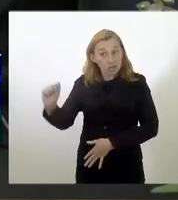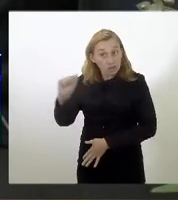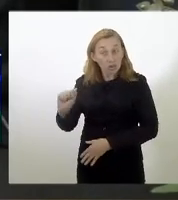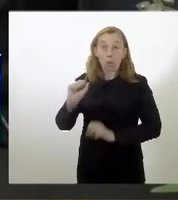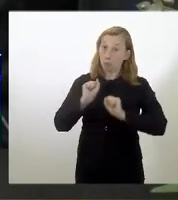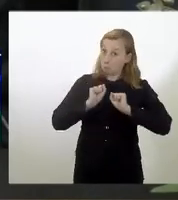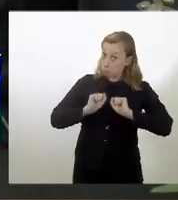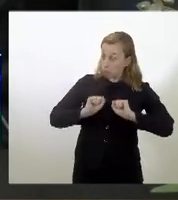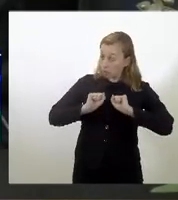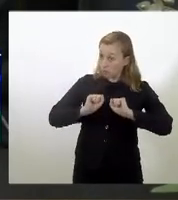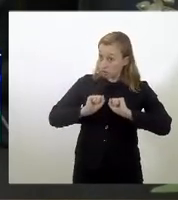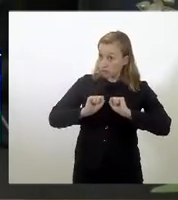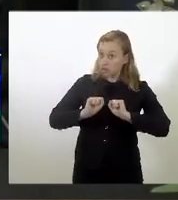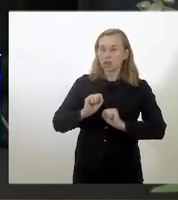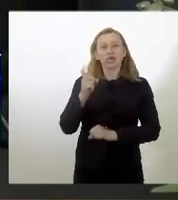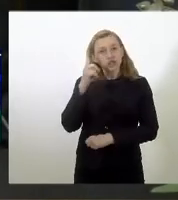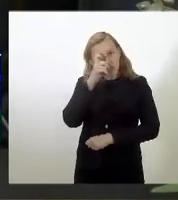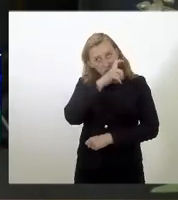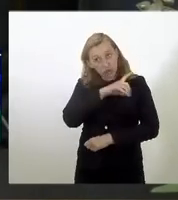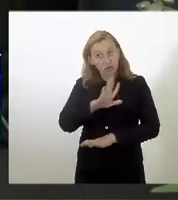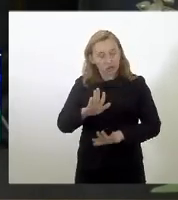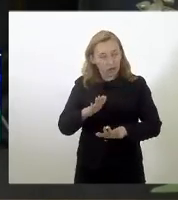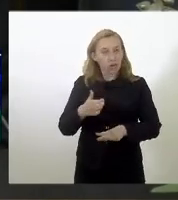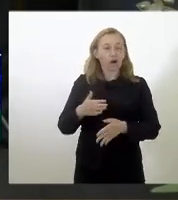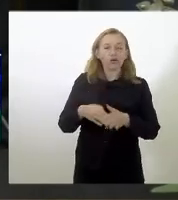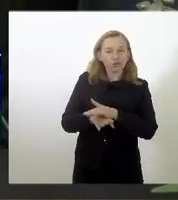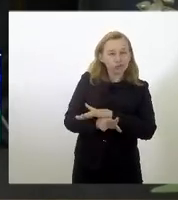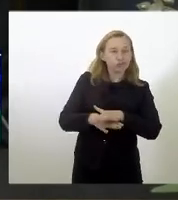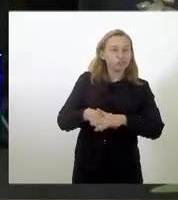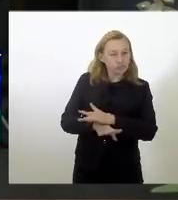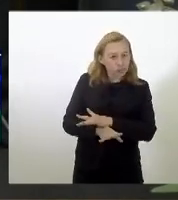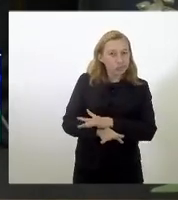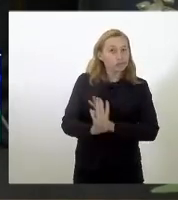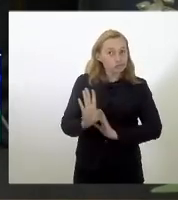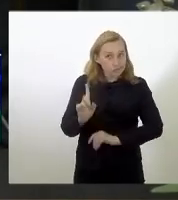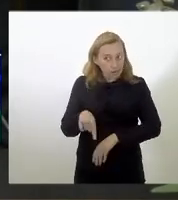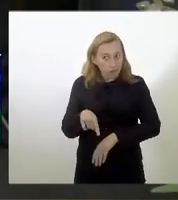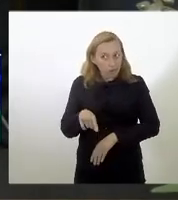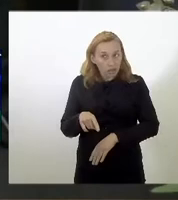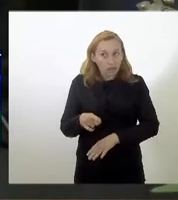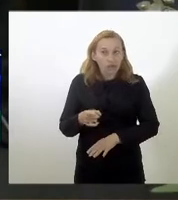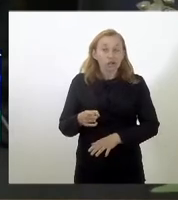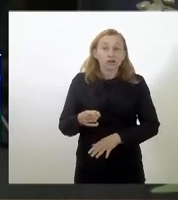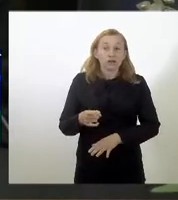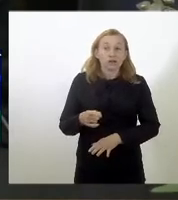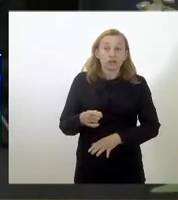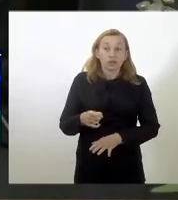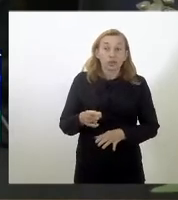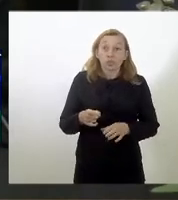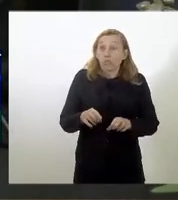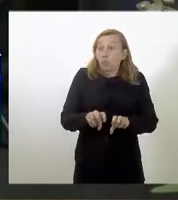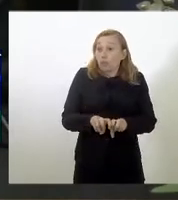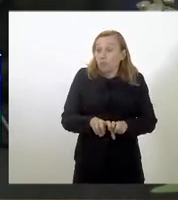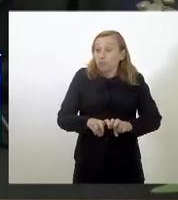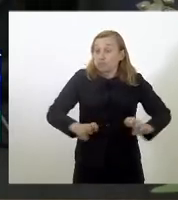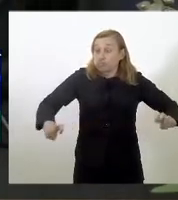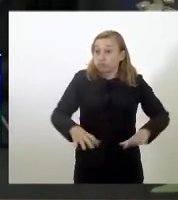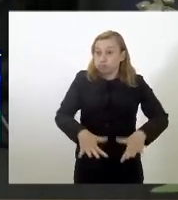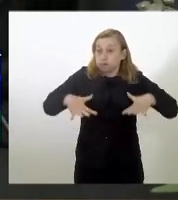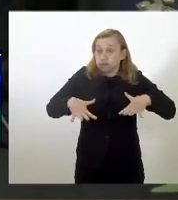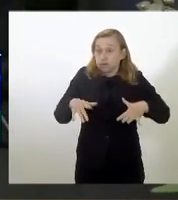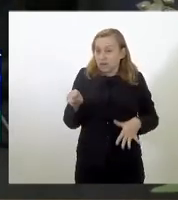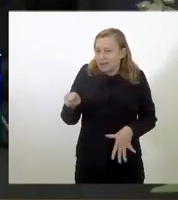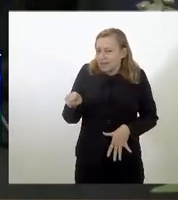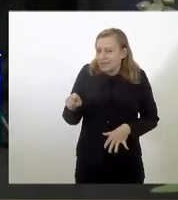possa. É difícil, porque a gente acostumou, né? E a profundidade do plenário não é